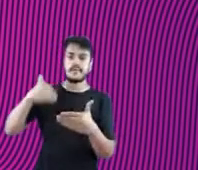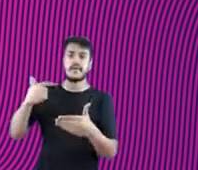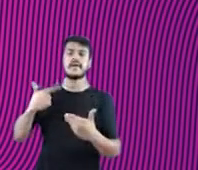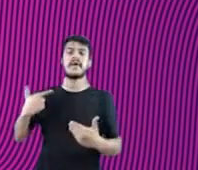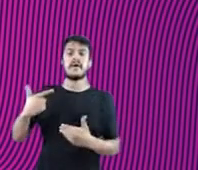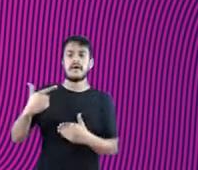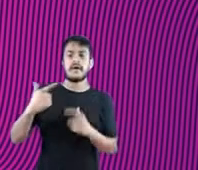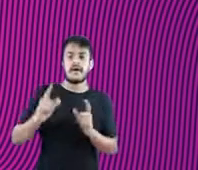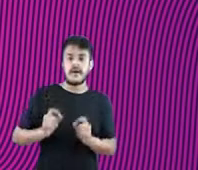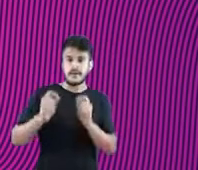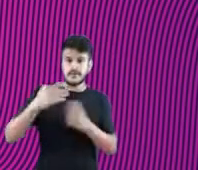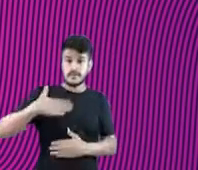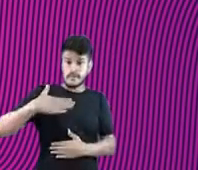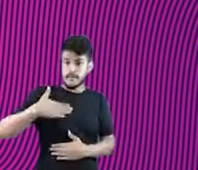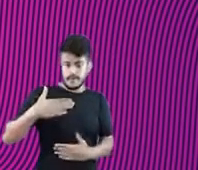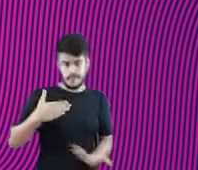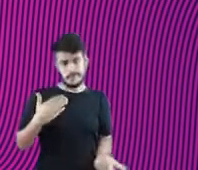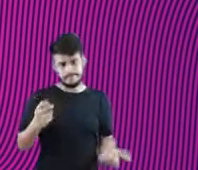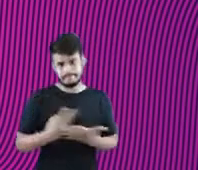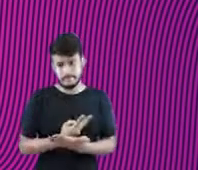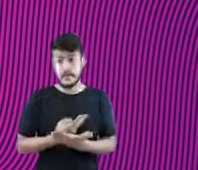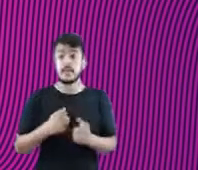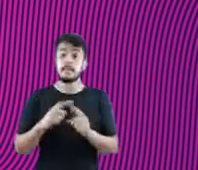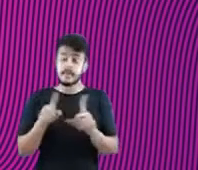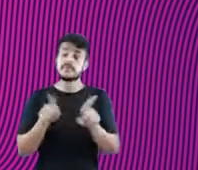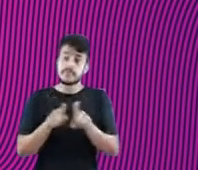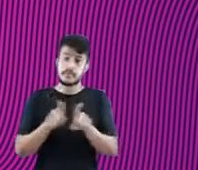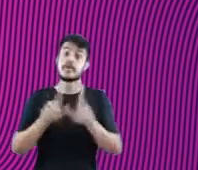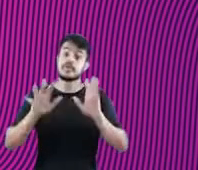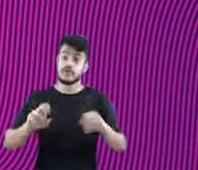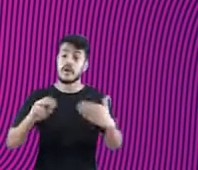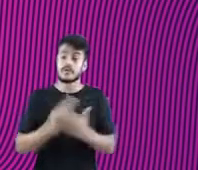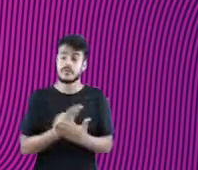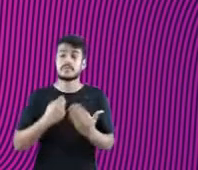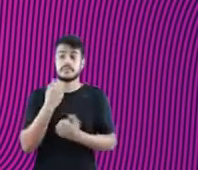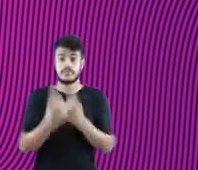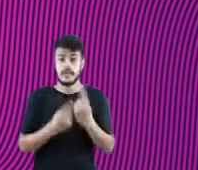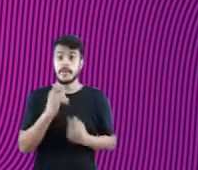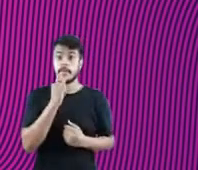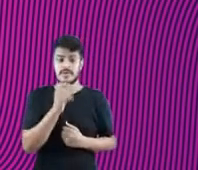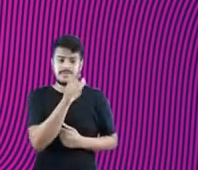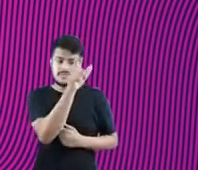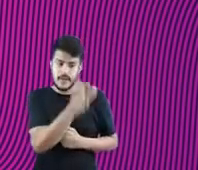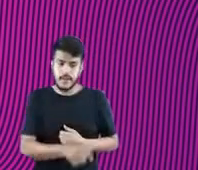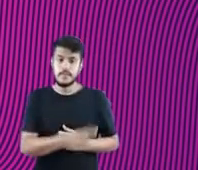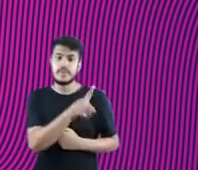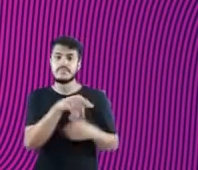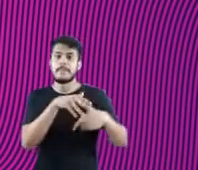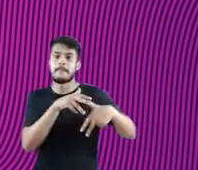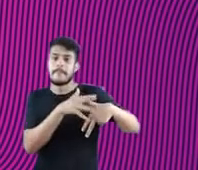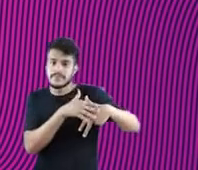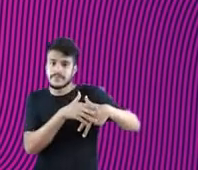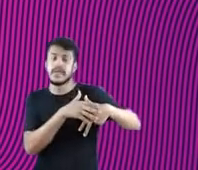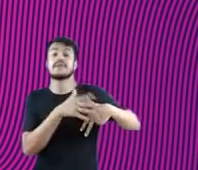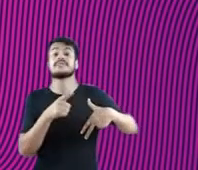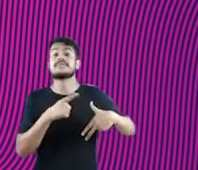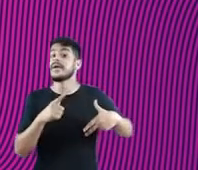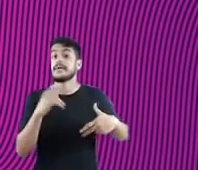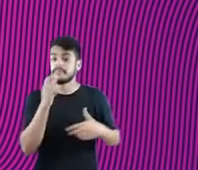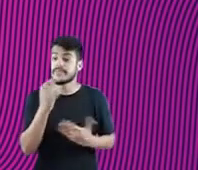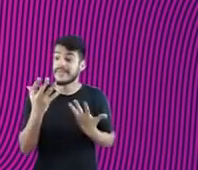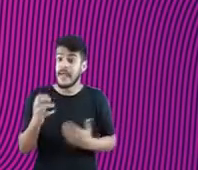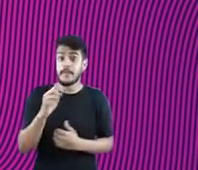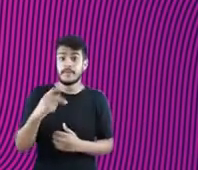tá? E, por outro lado, eu já tive situações de pacientes que, por conta disso, queriam se aposentar e também não